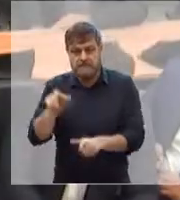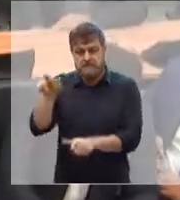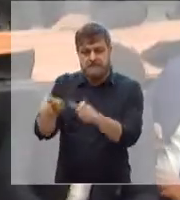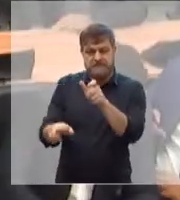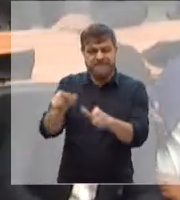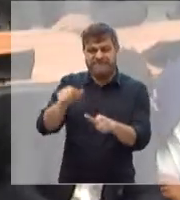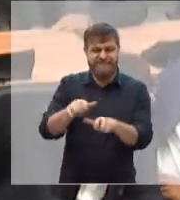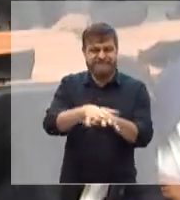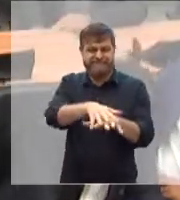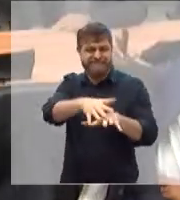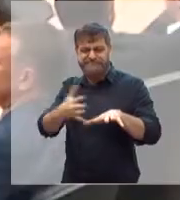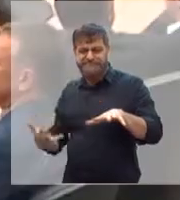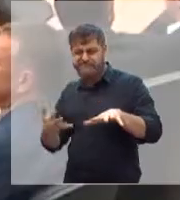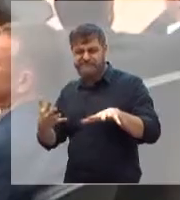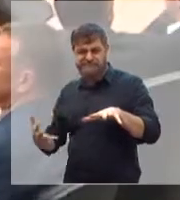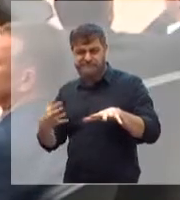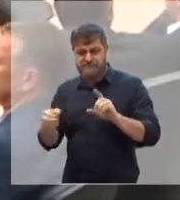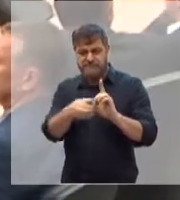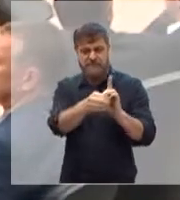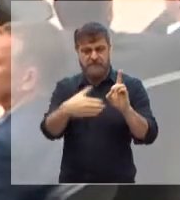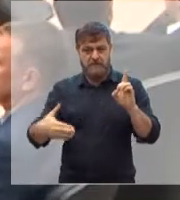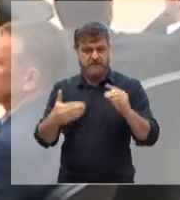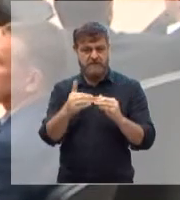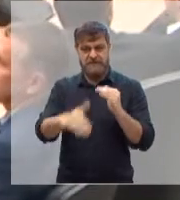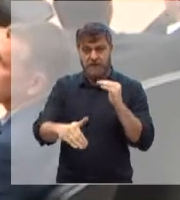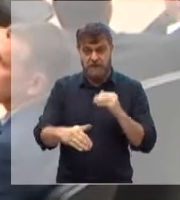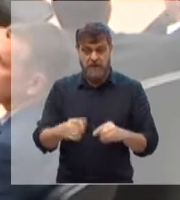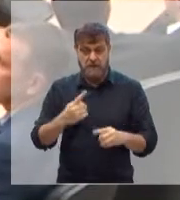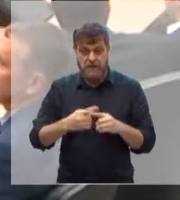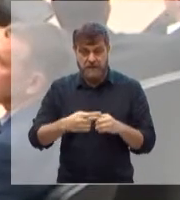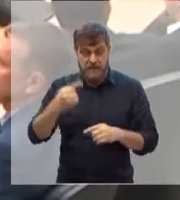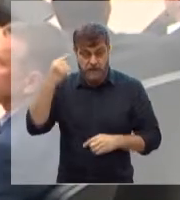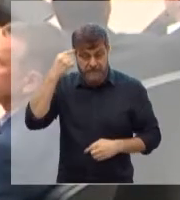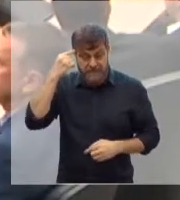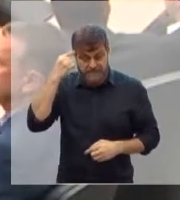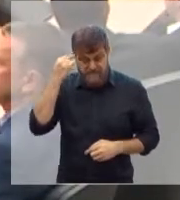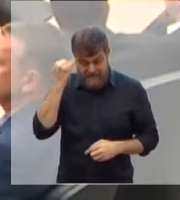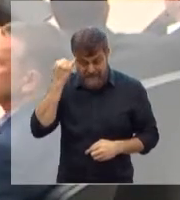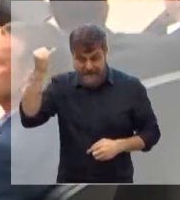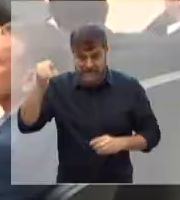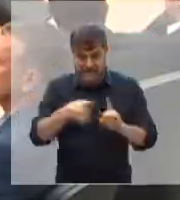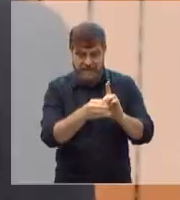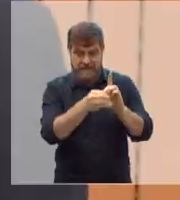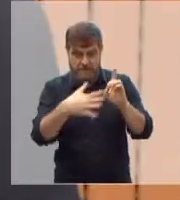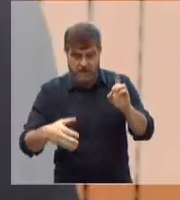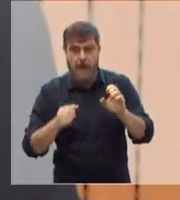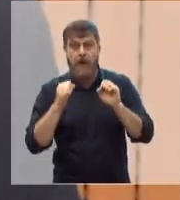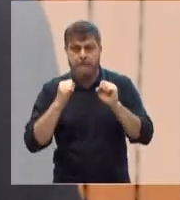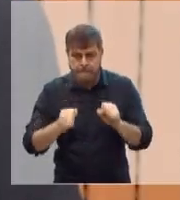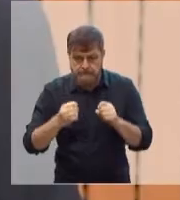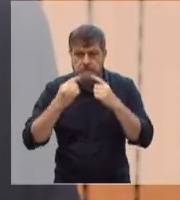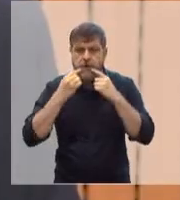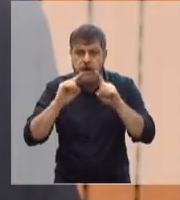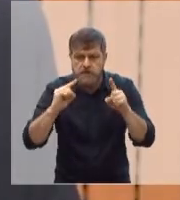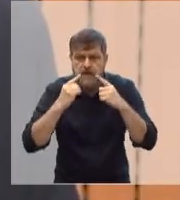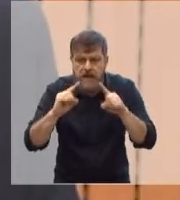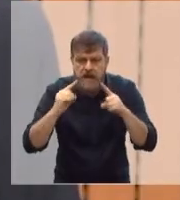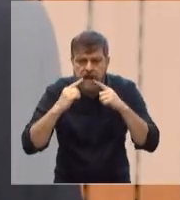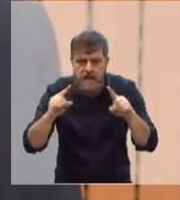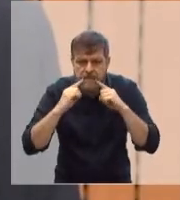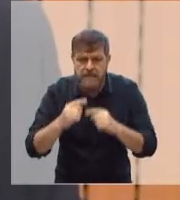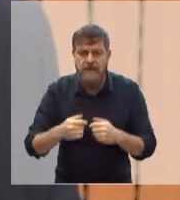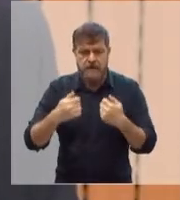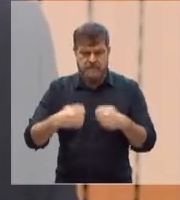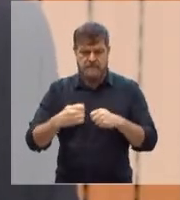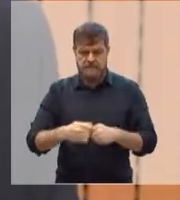que são as pessoas que estão fora do pensamento democrático, né? Porque o pensamento democrático pressupõe que você pode protestar,